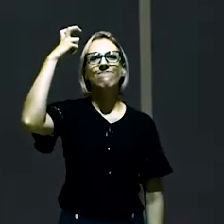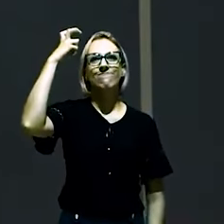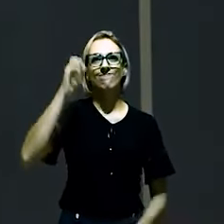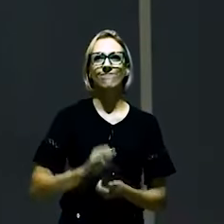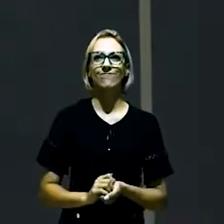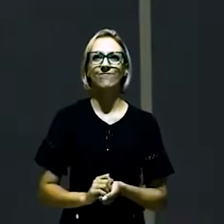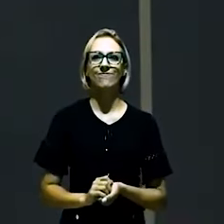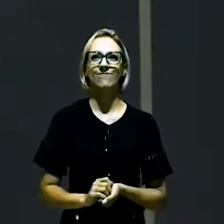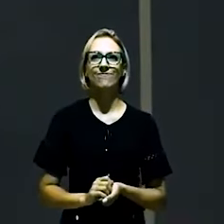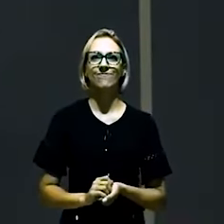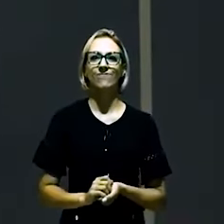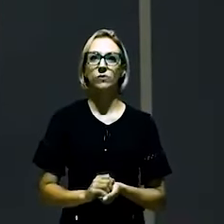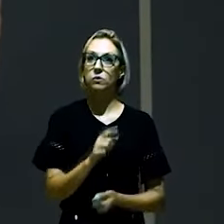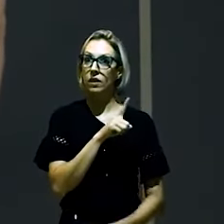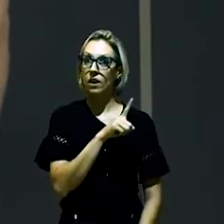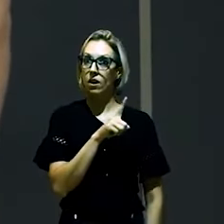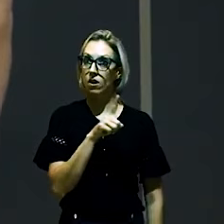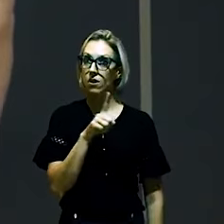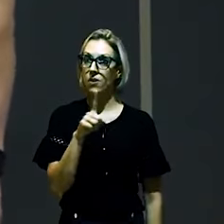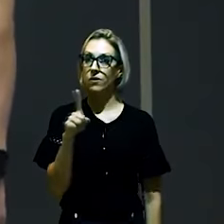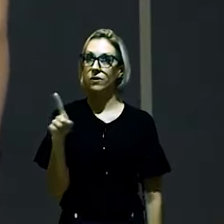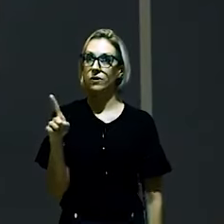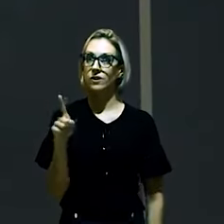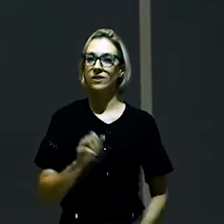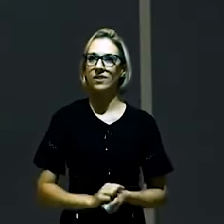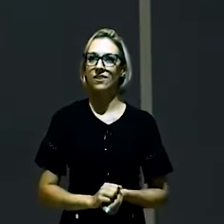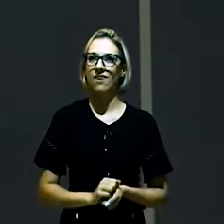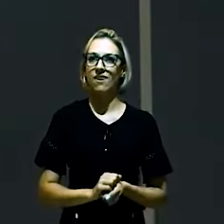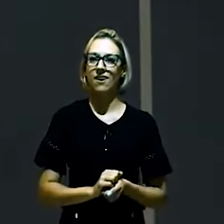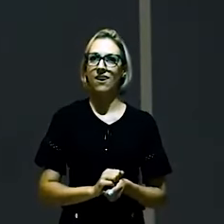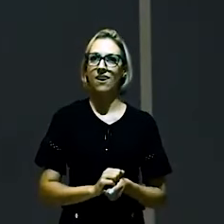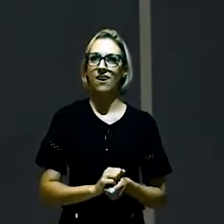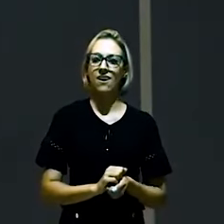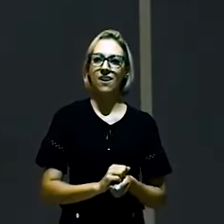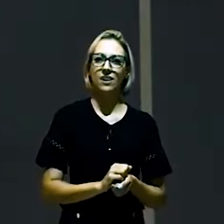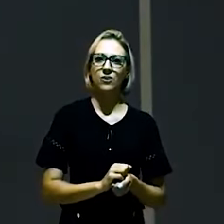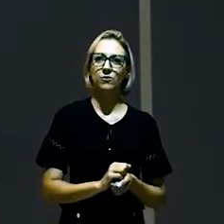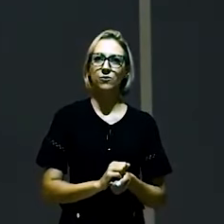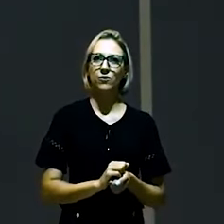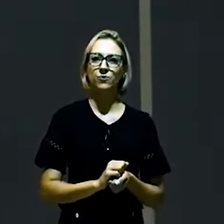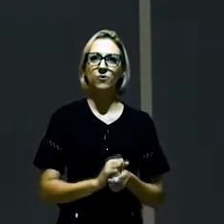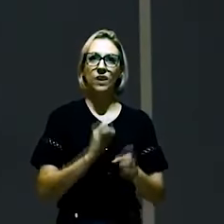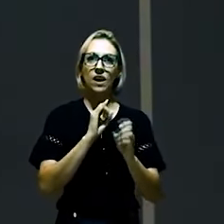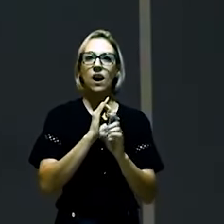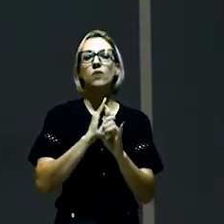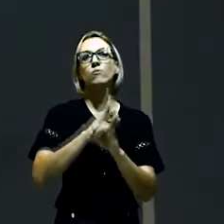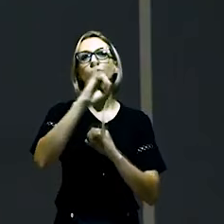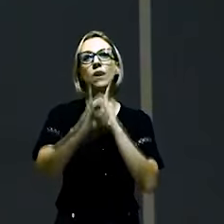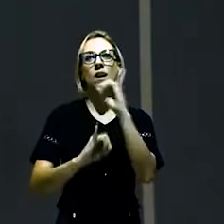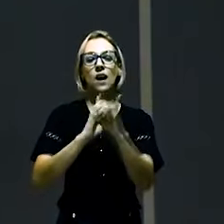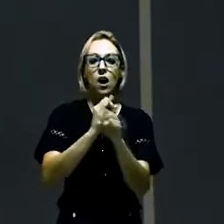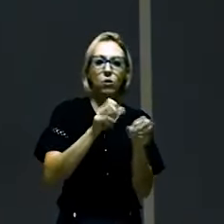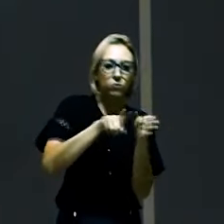Você sabe o que é, e sabe e usa muito um Google. Salomão era o Google do momento.